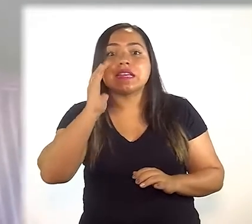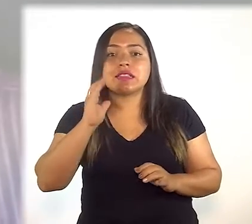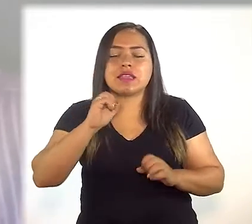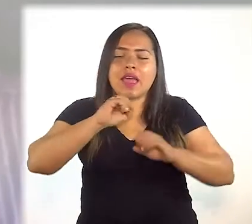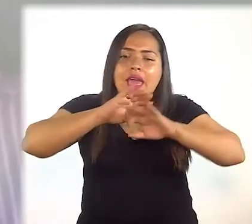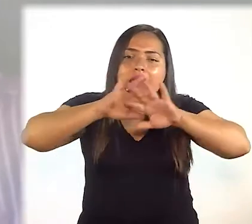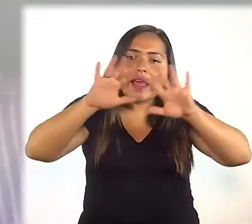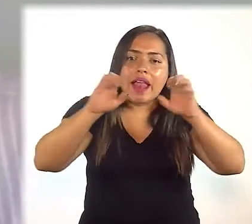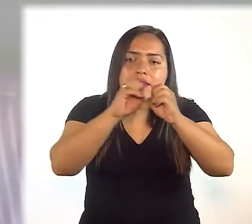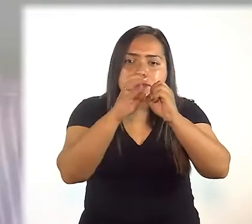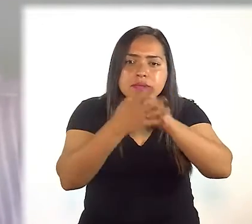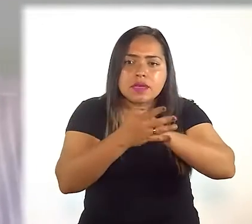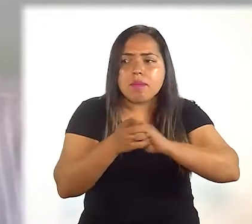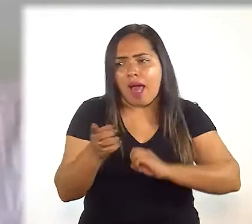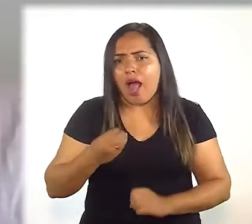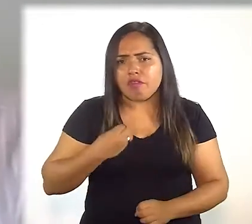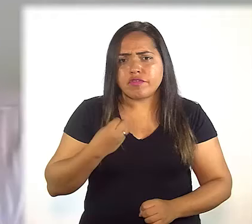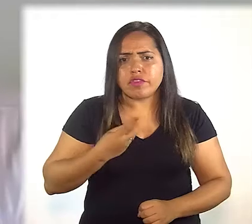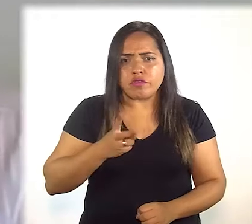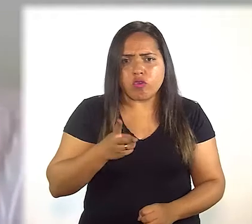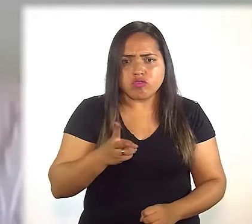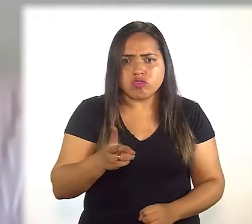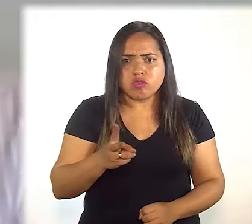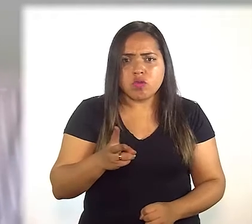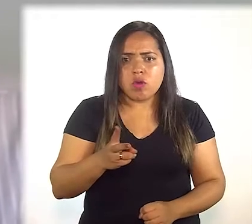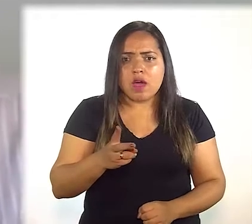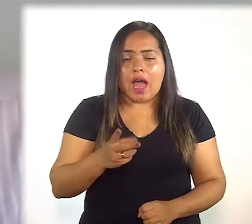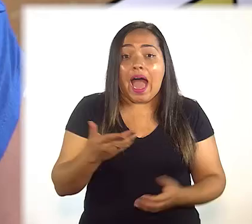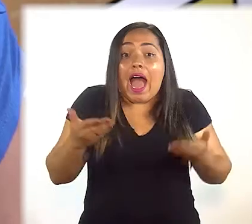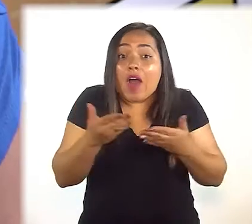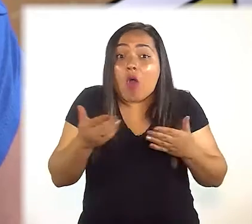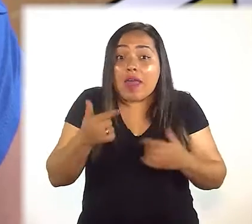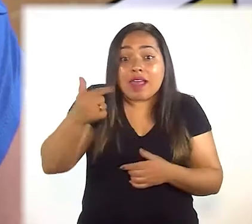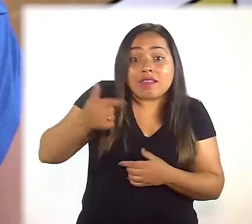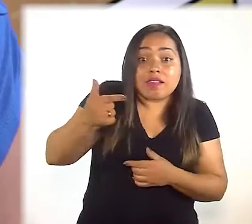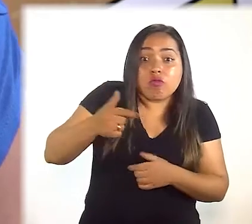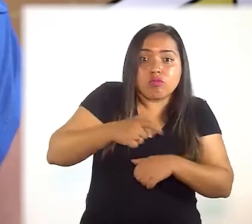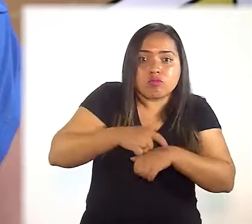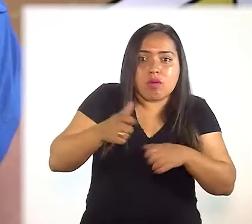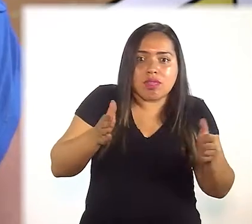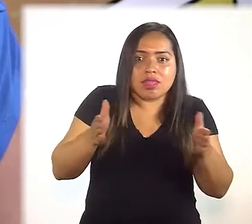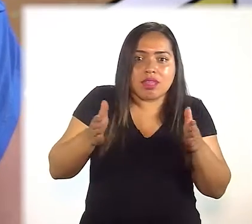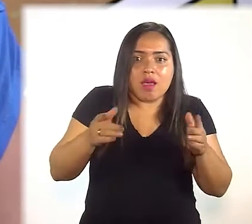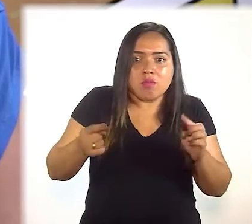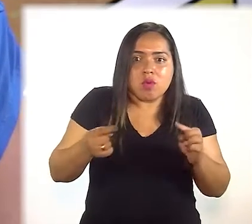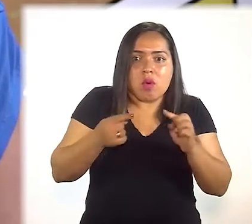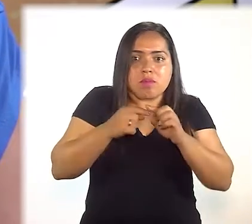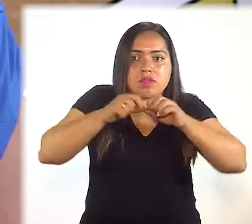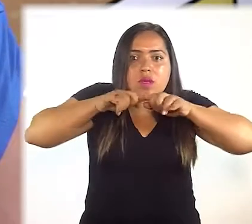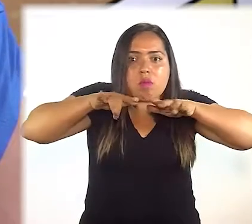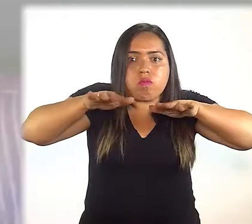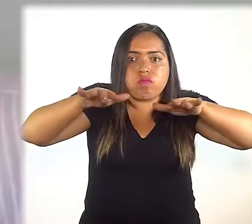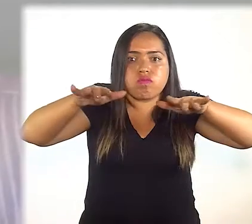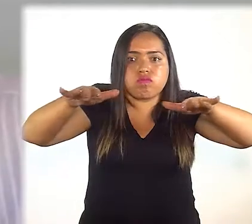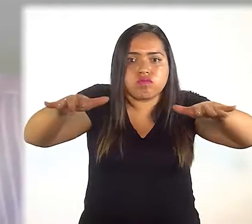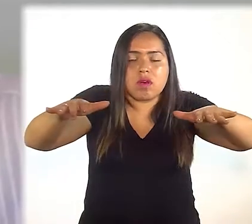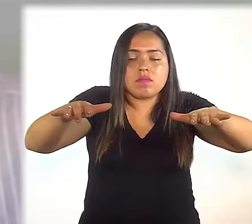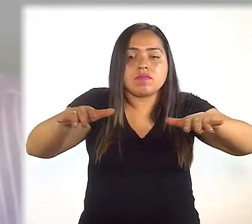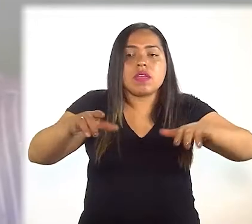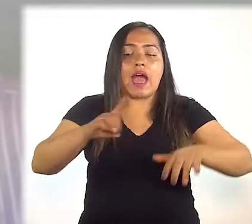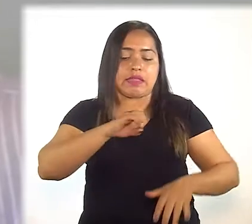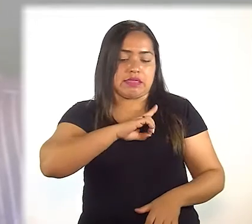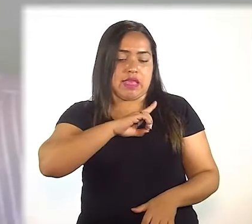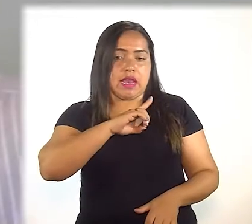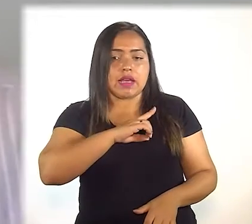pudesse compreender melhor essa questão da pandemia. Ela está aí hoje, né? Estamos aí na segunda onda, dizem, né?